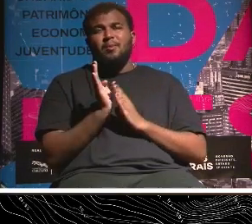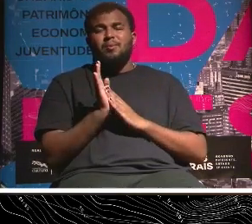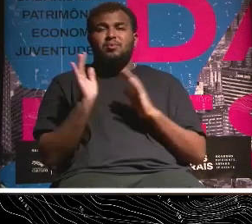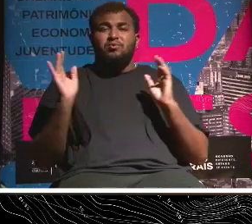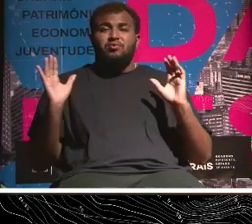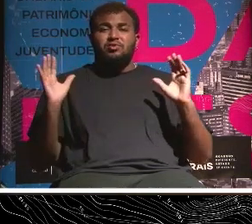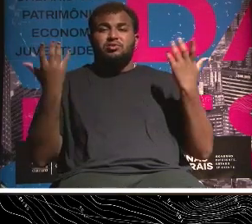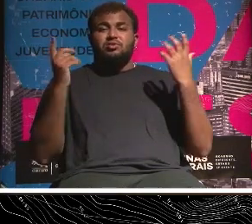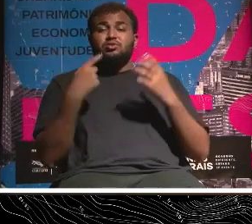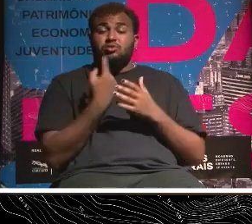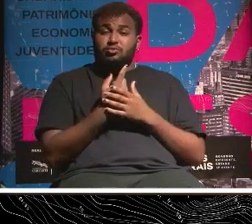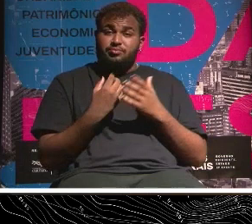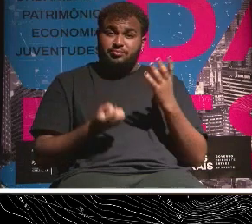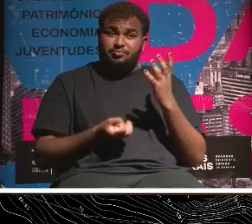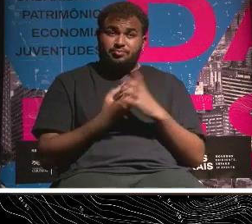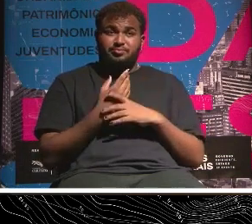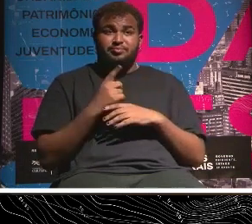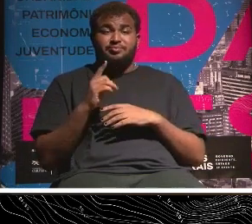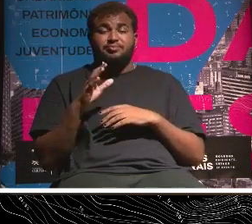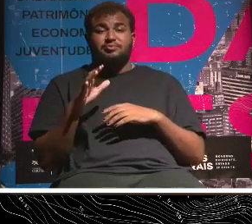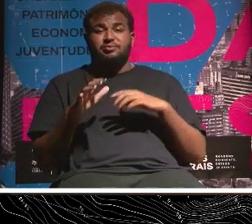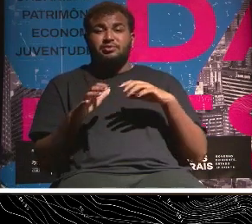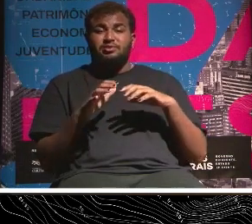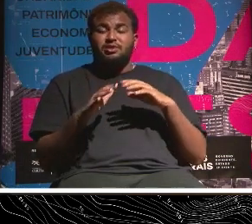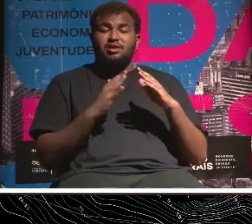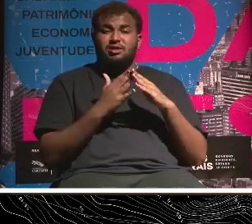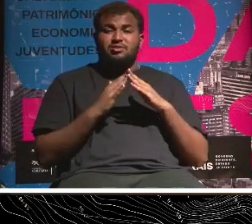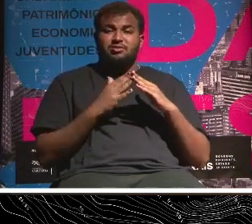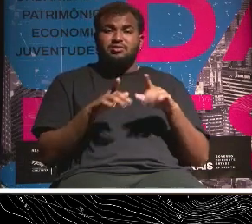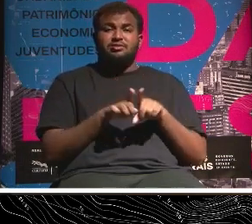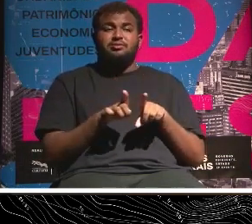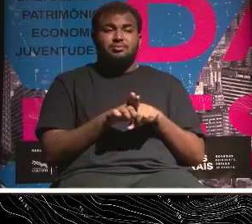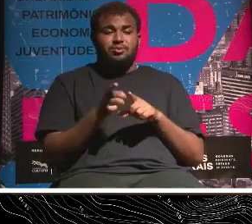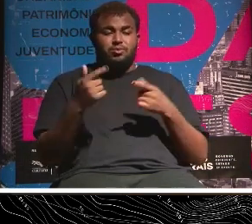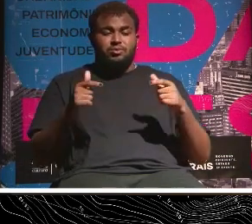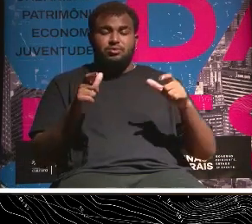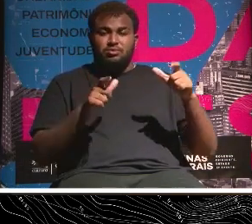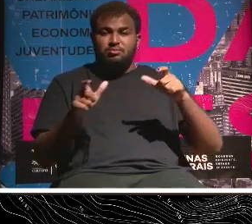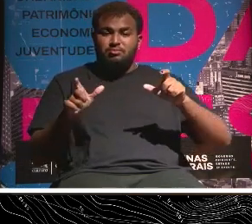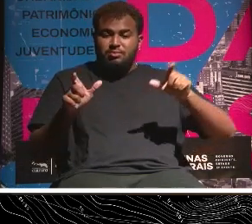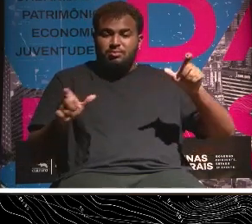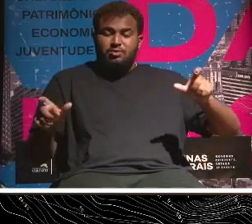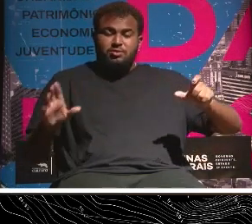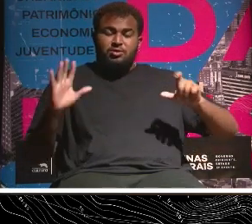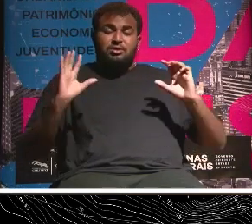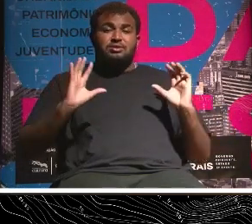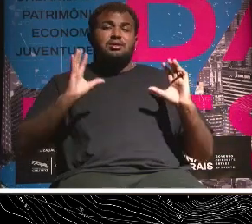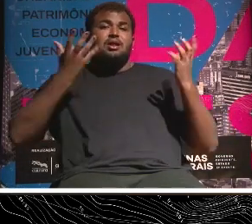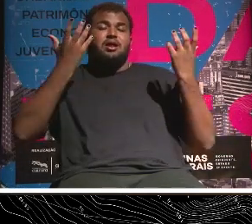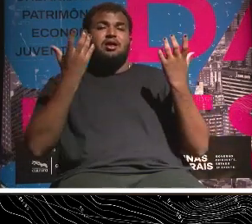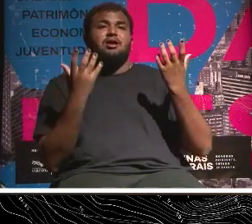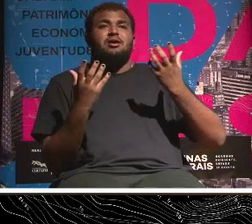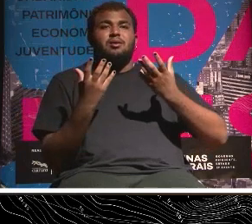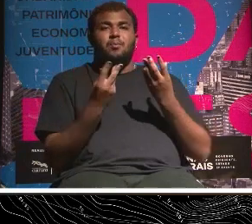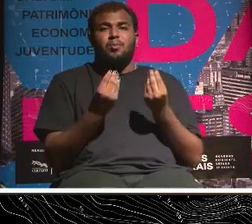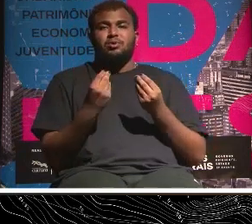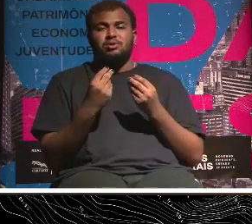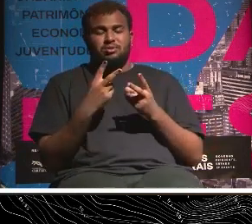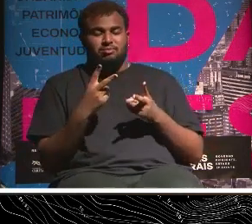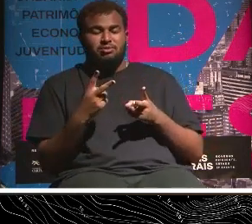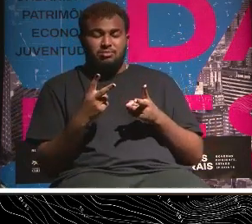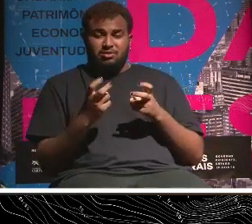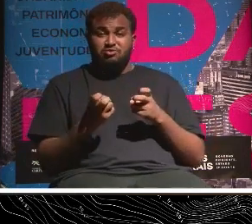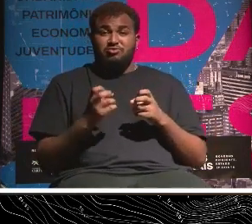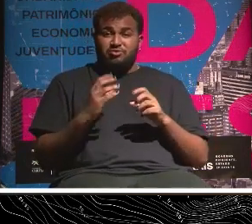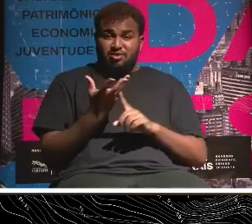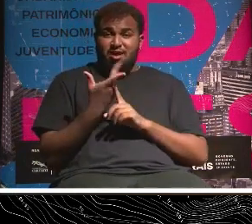nós criamos o Festival Toca na Favela, eu, Grabs, Enegono, outras pessoas, onde a gente celebra várias perspectivas da arte preta a